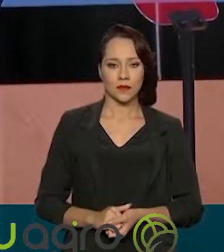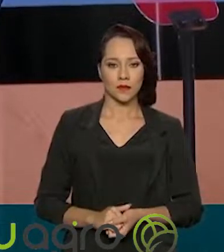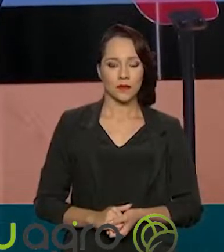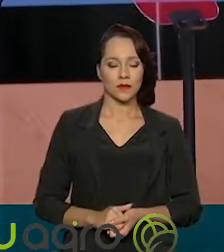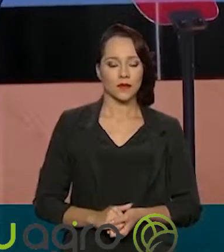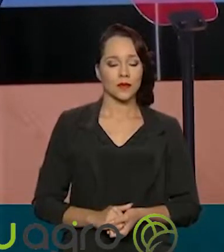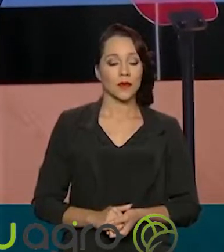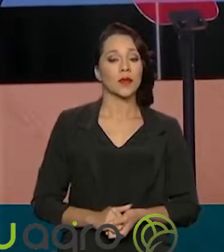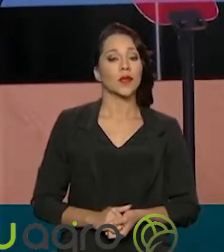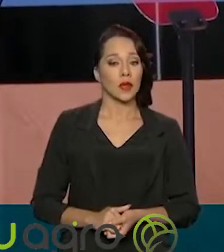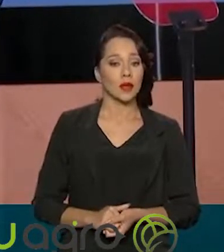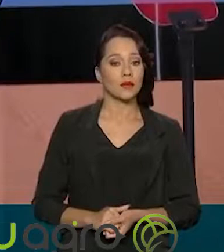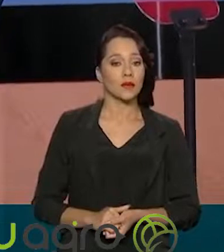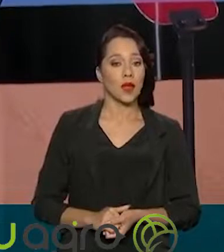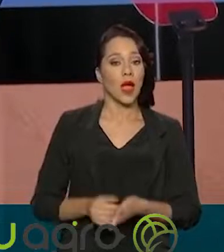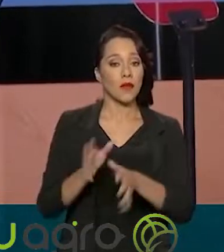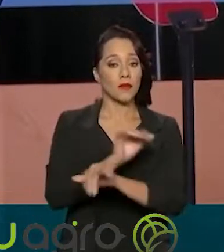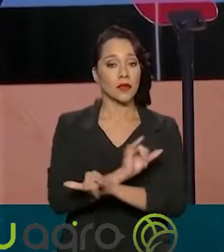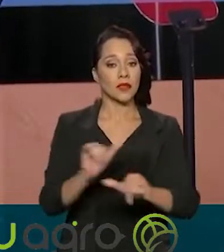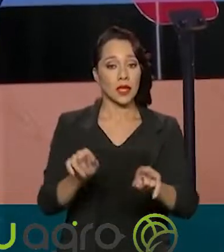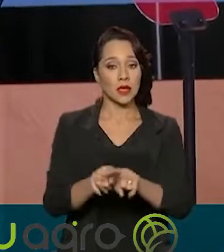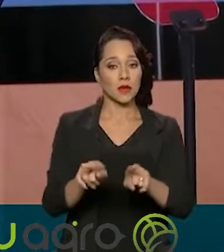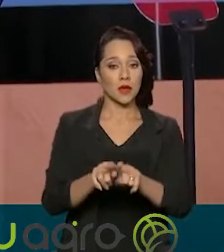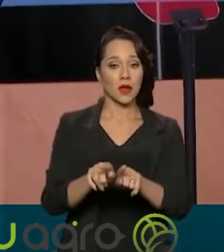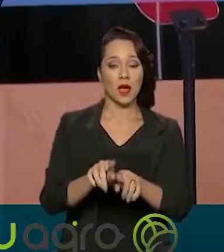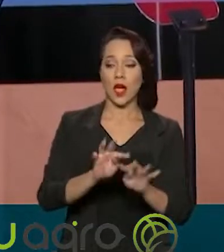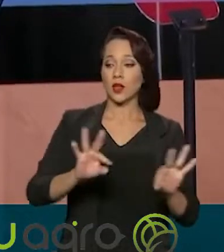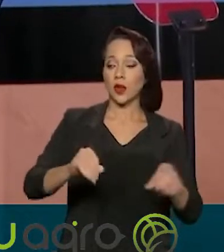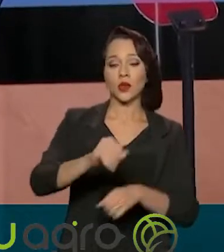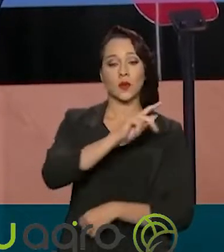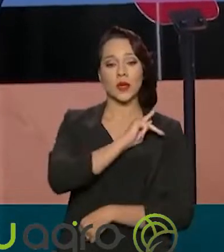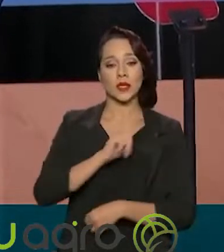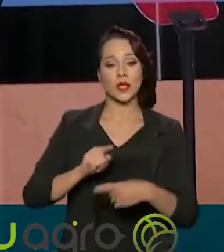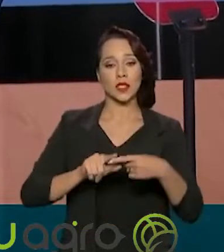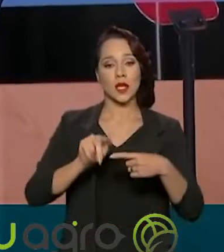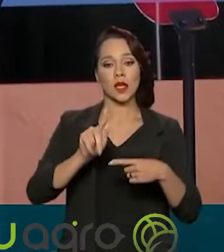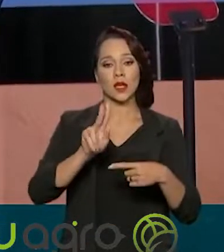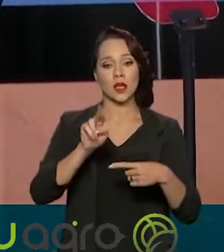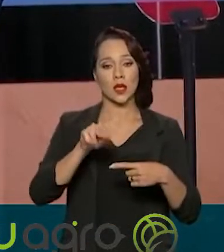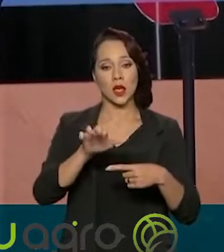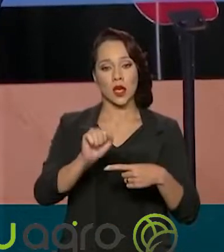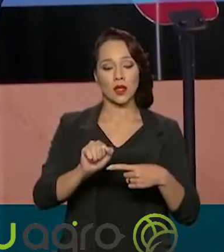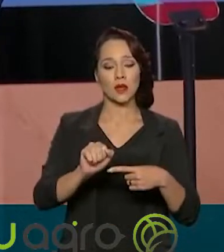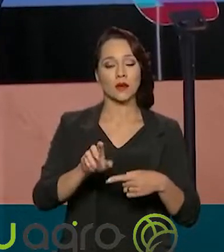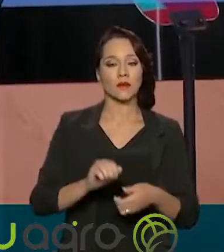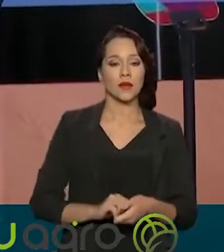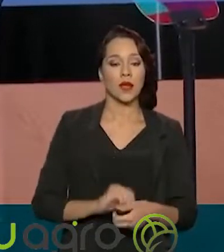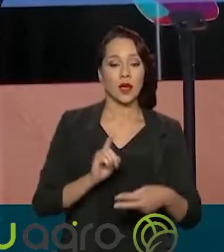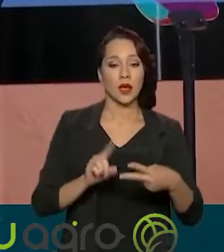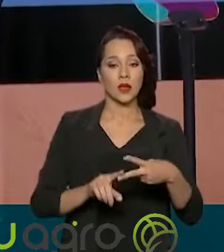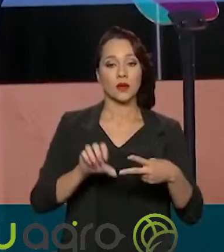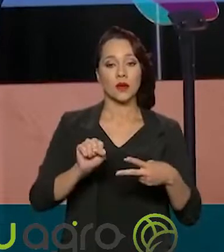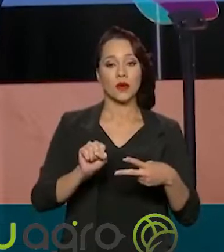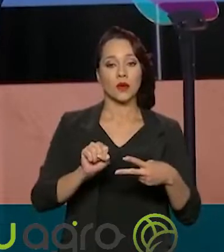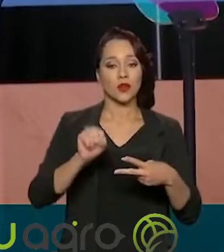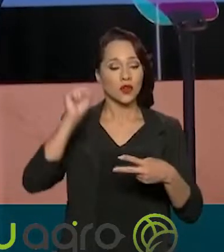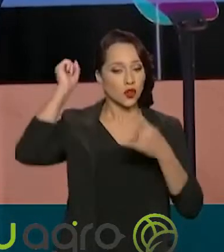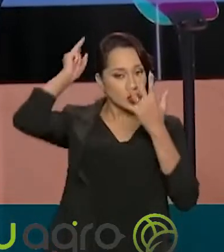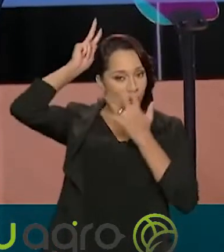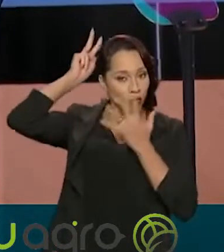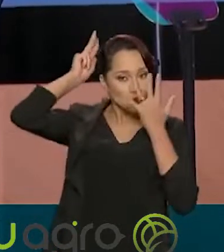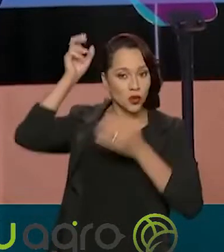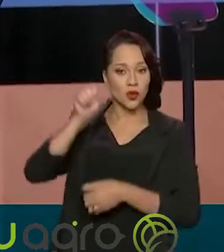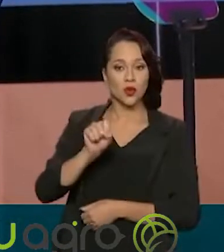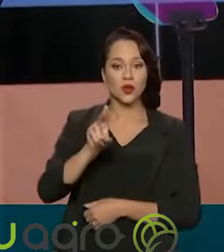Dizer também aos prezados presidentes da Guiana, Irfan Ali, e do Suriname, Chan